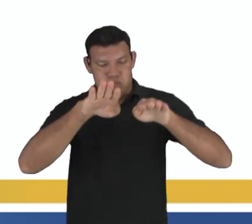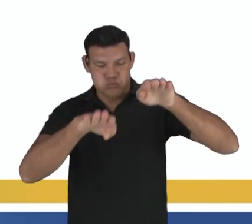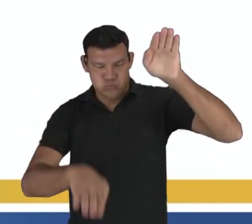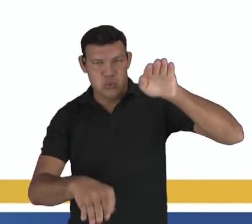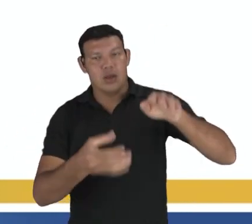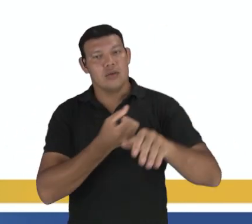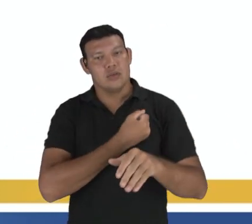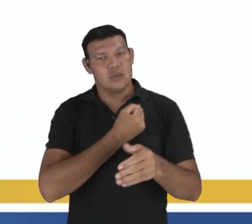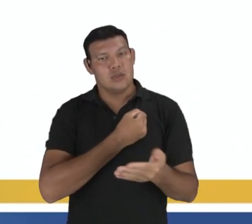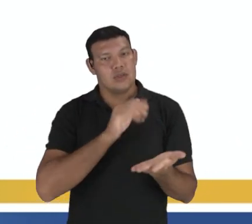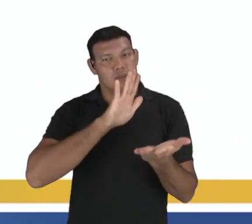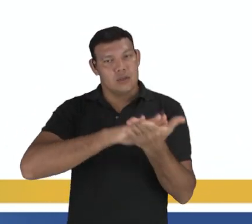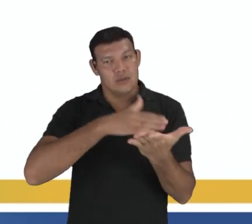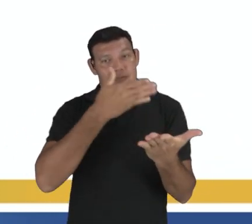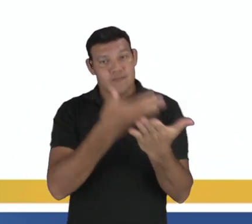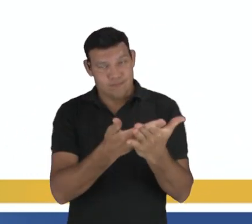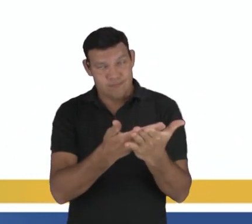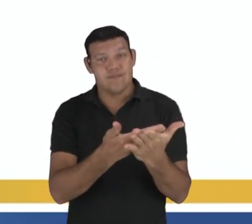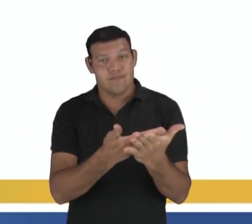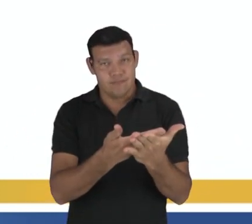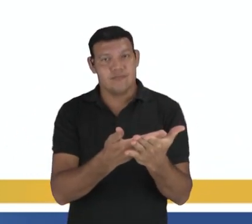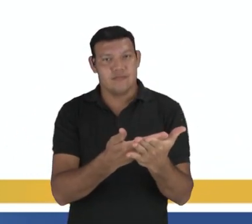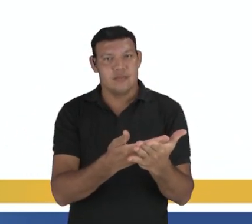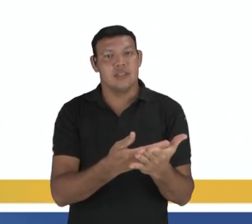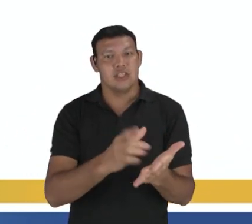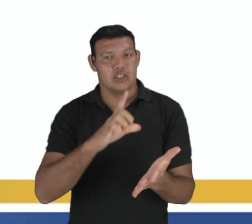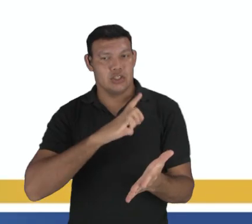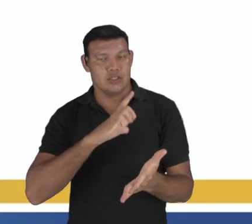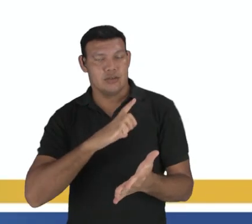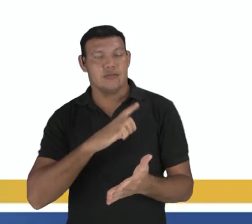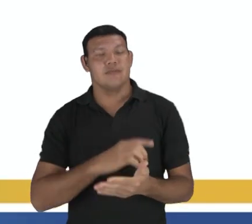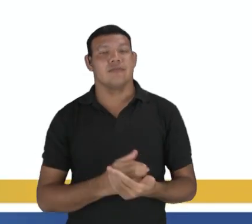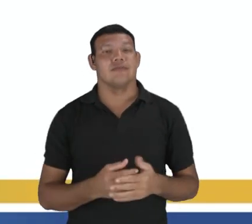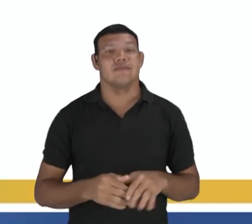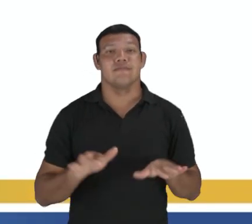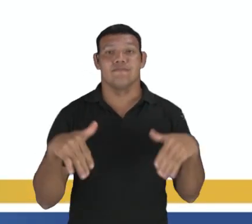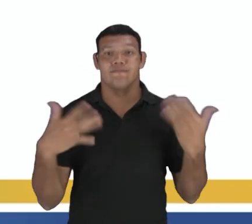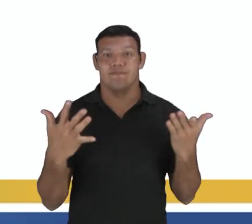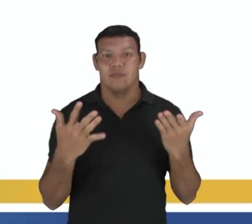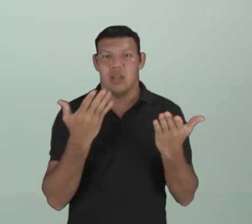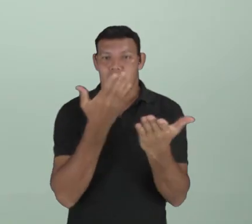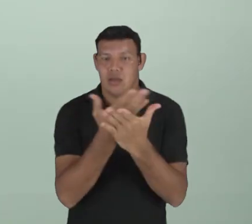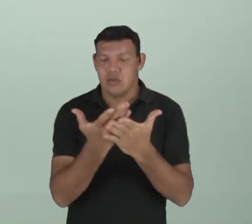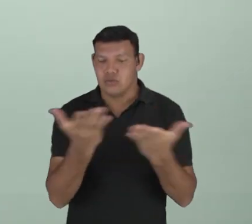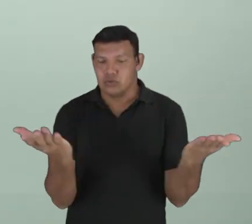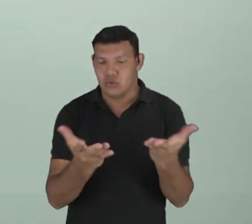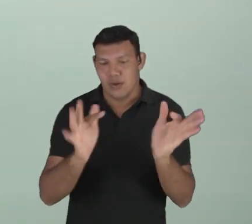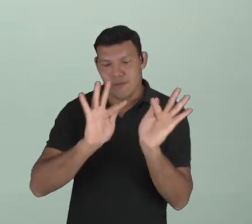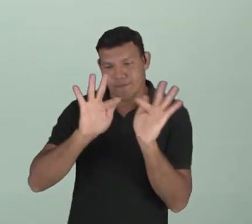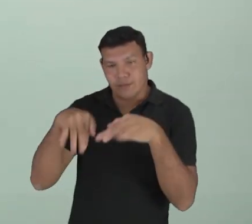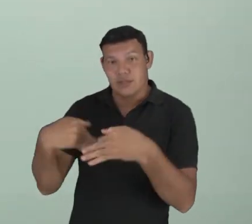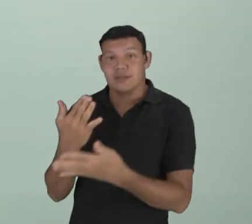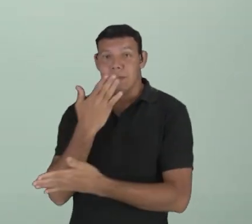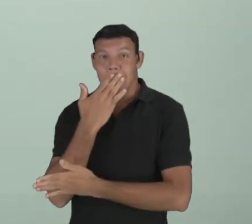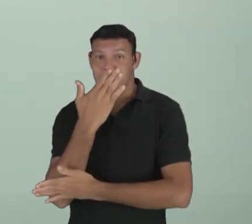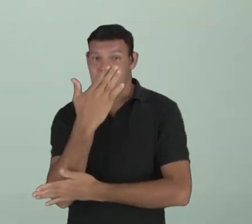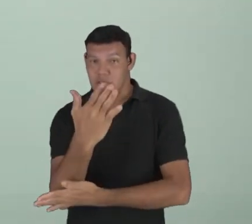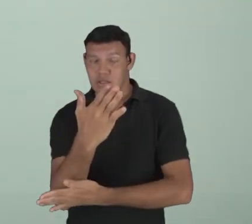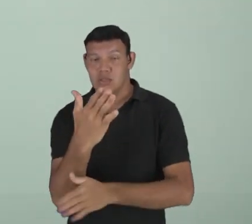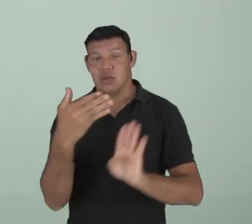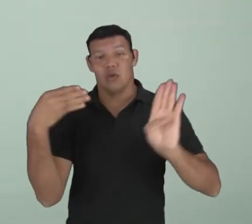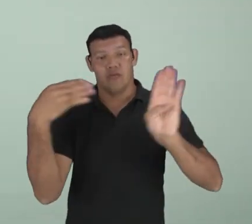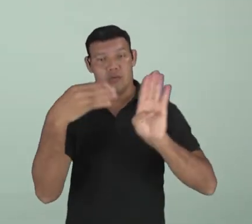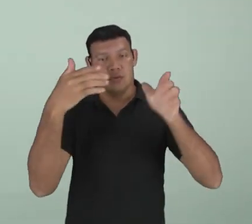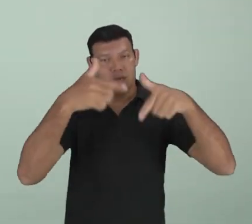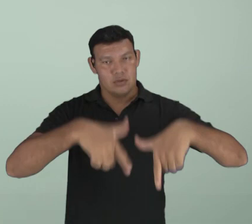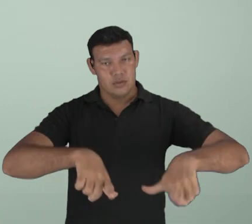ao número de figurinhas que cada um vai receber. Gente, essa foi a aula de hoje. Eu vou pedir que vocês recorram